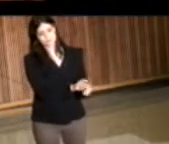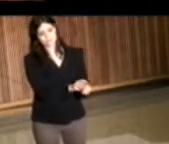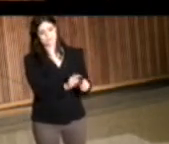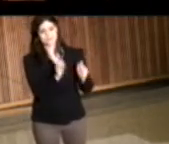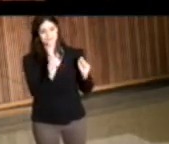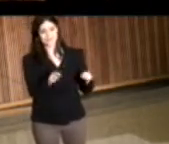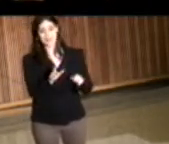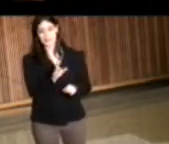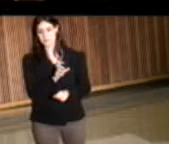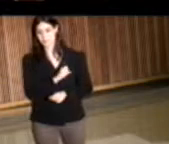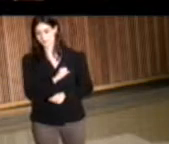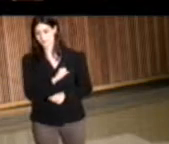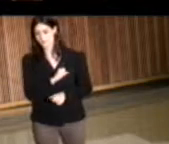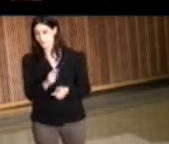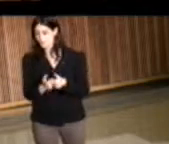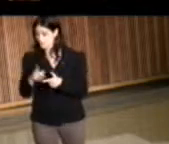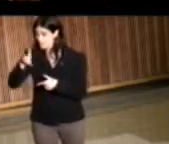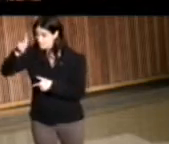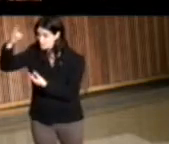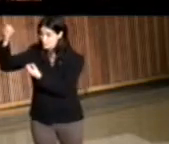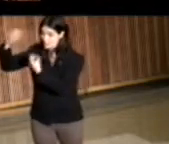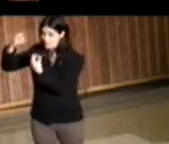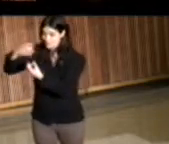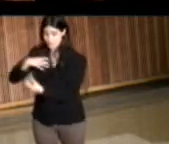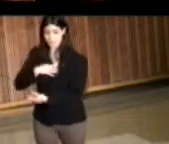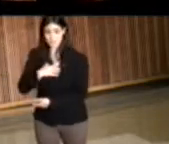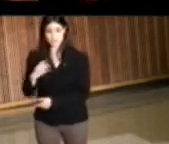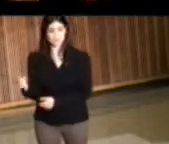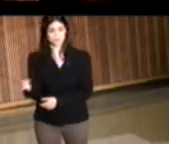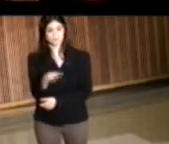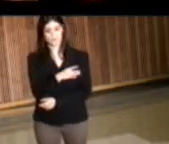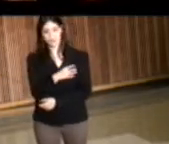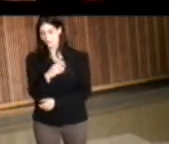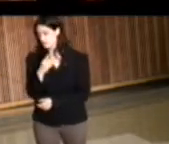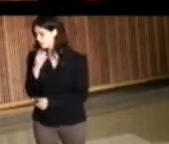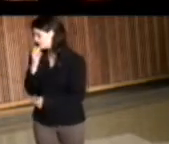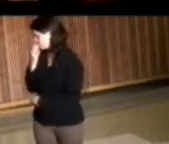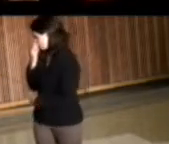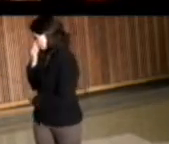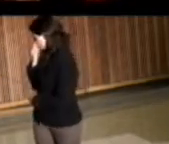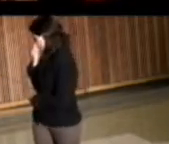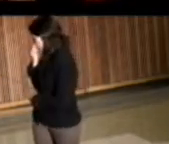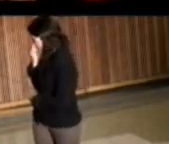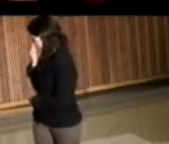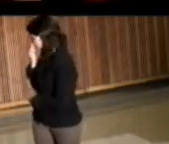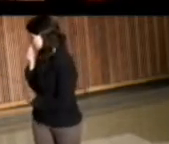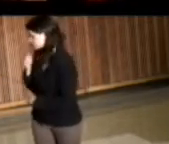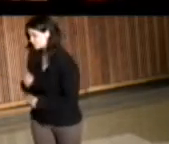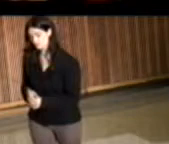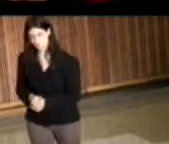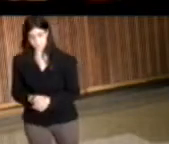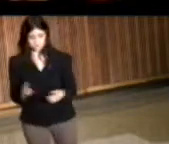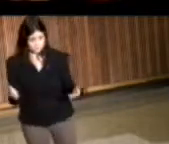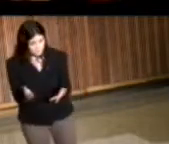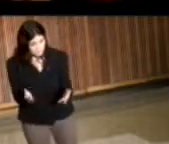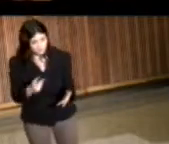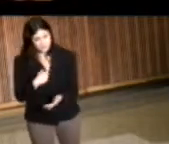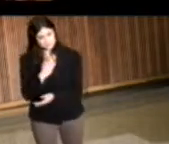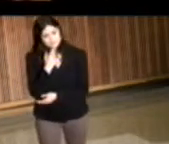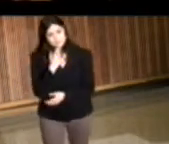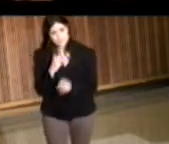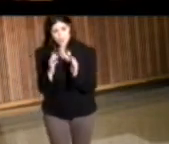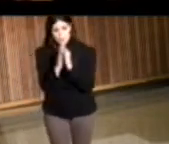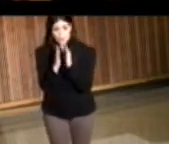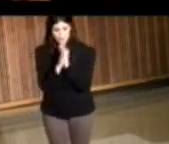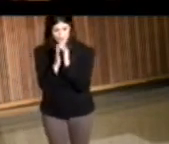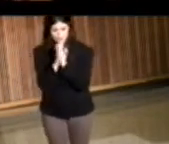porque eu vou te ensinar um novo jeito de olhar para a vida. E nessa noite eu queria orar por algumas pessoas. Eu